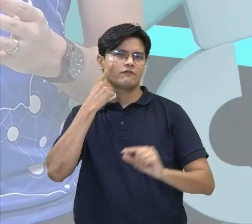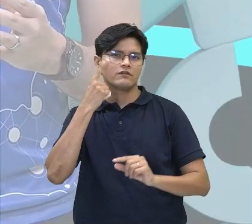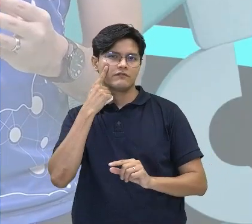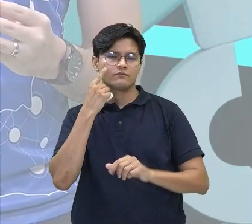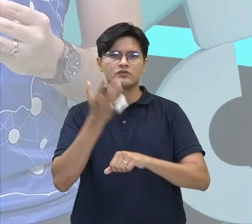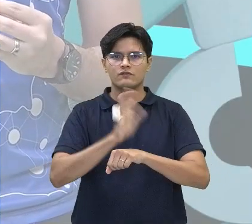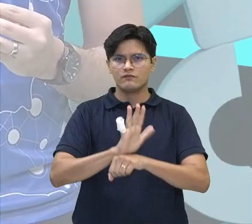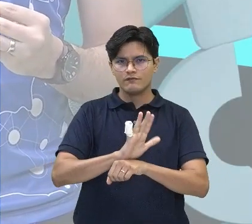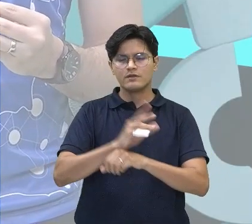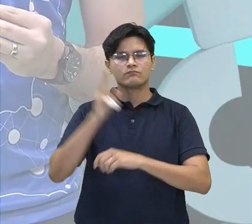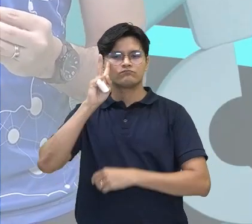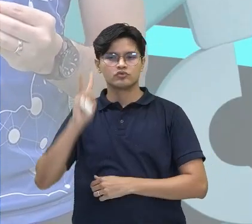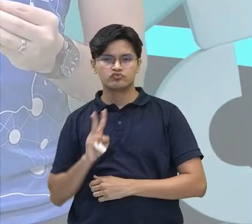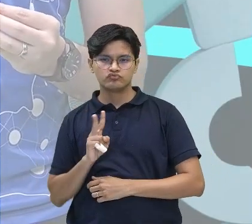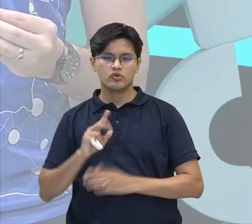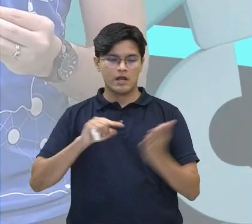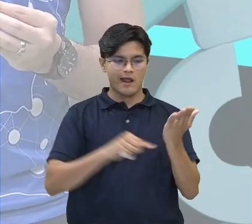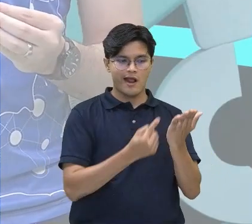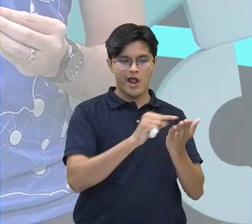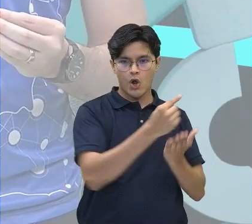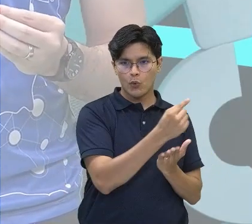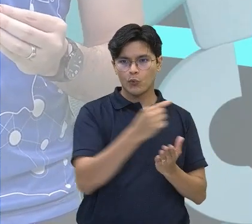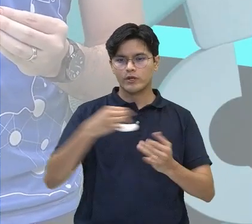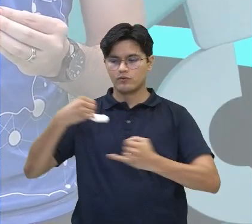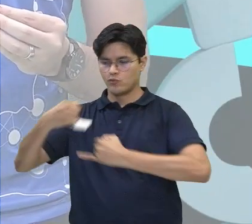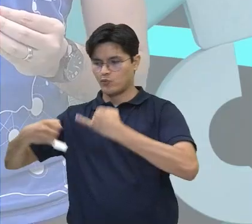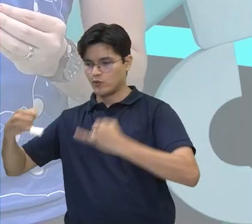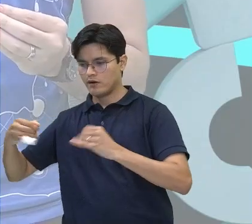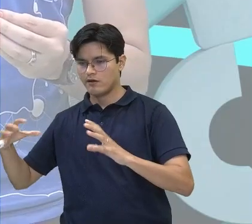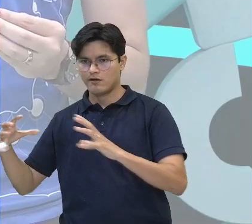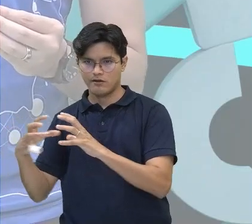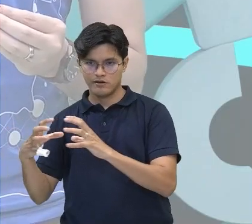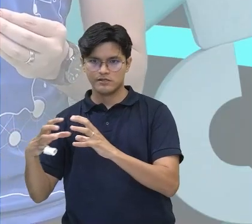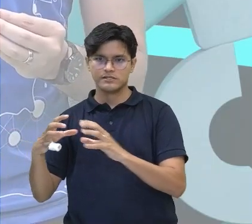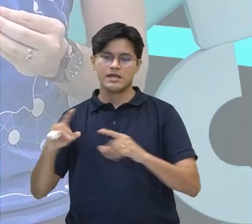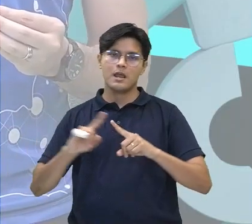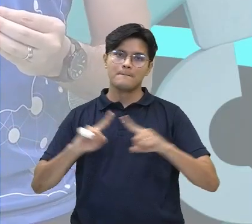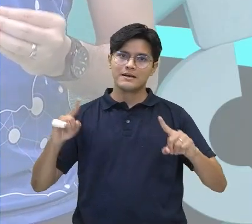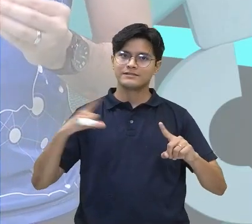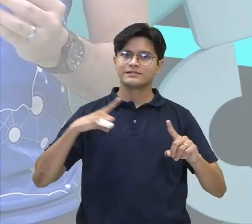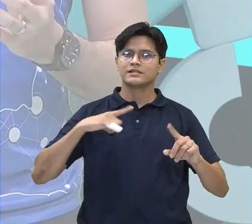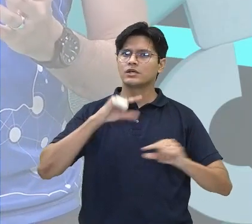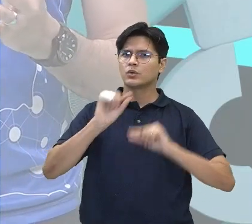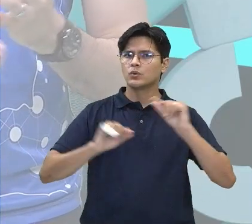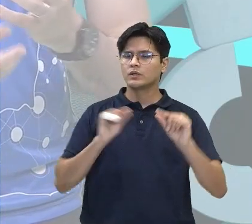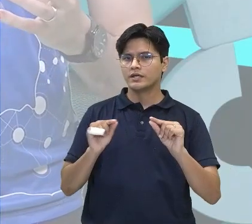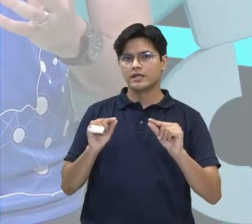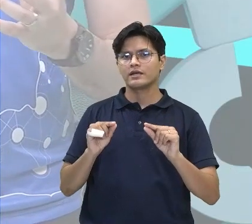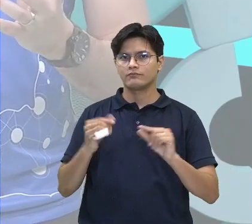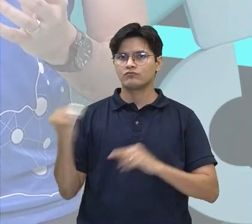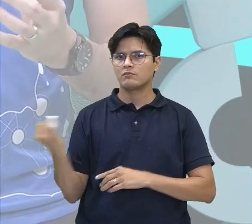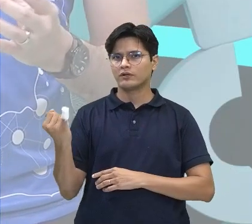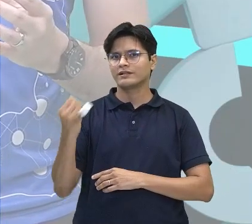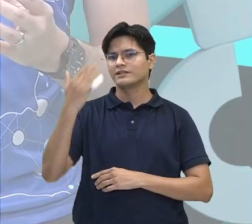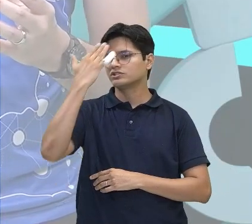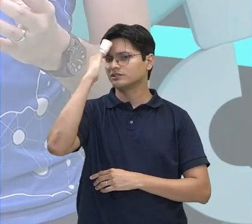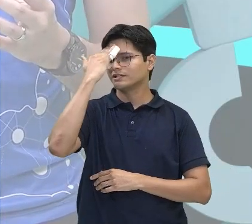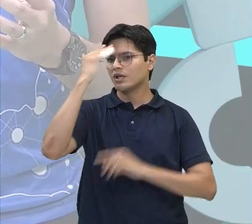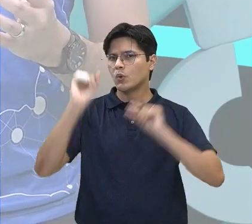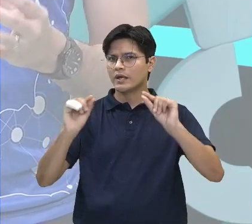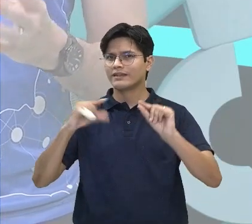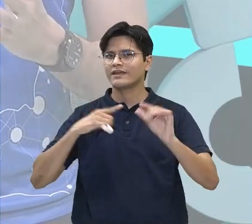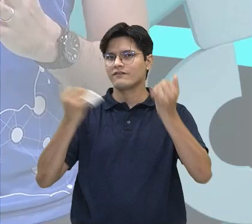discutindo, só que nós temos esse subtexto, as coisas que você só consegue captar por essa leitura, que é toda essa